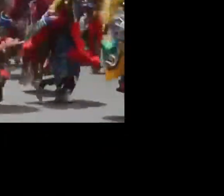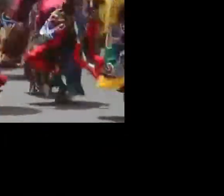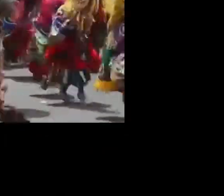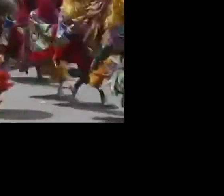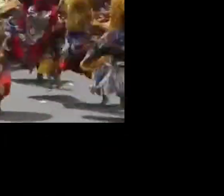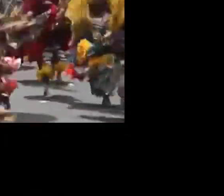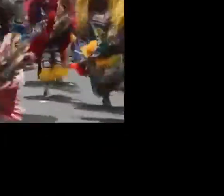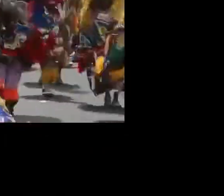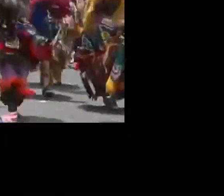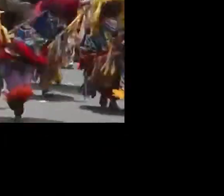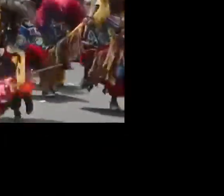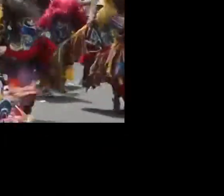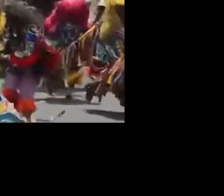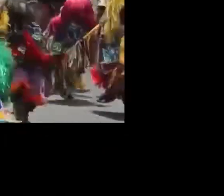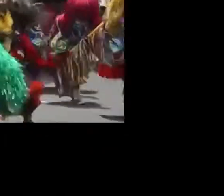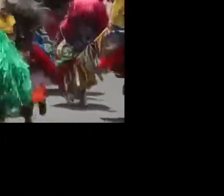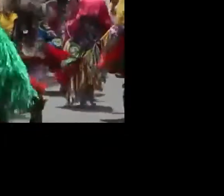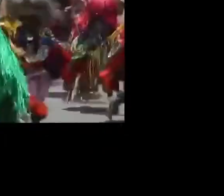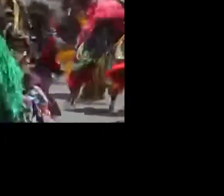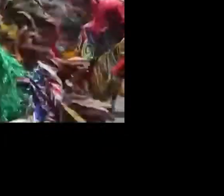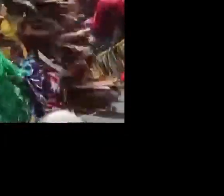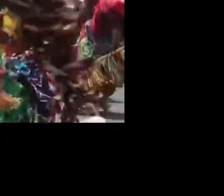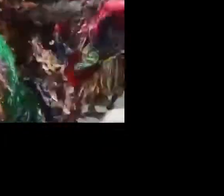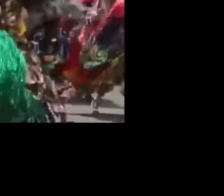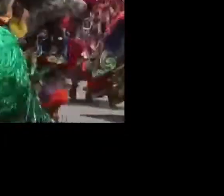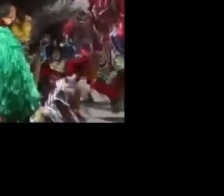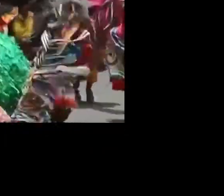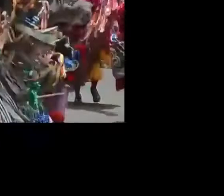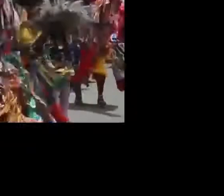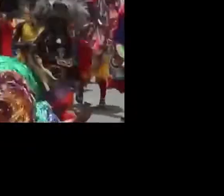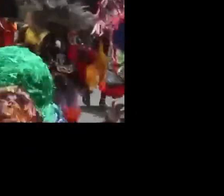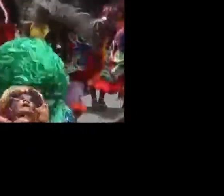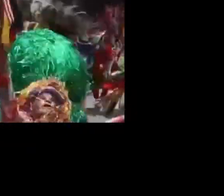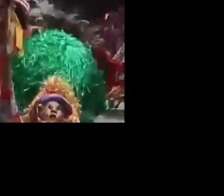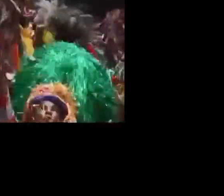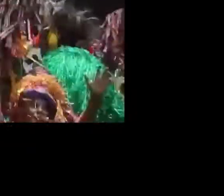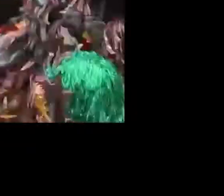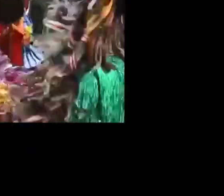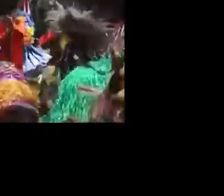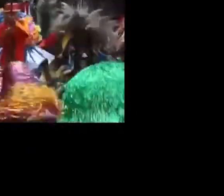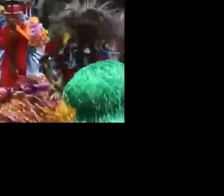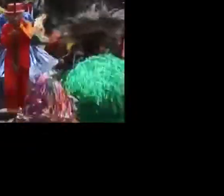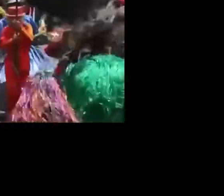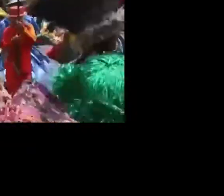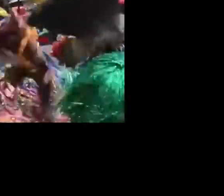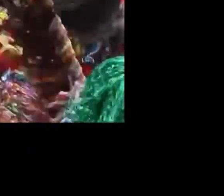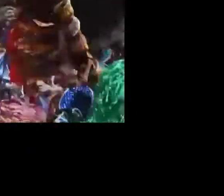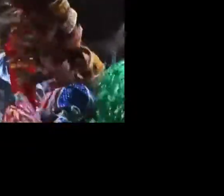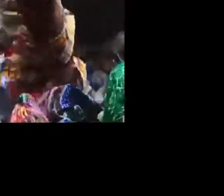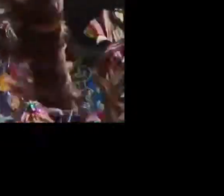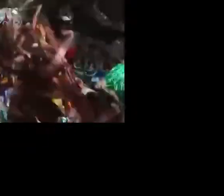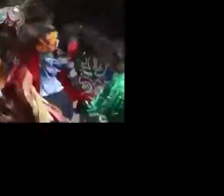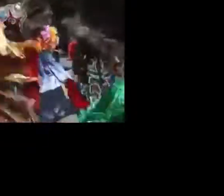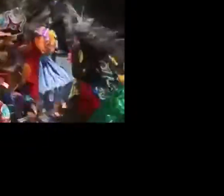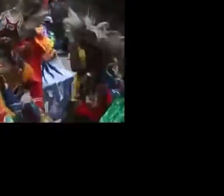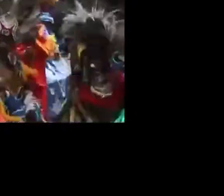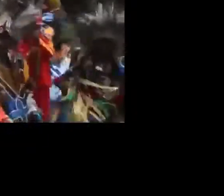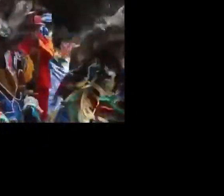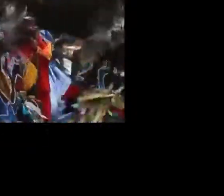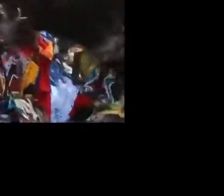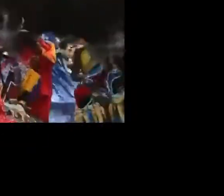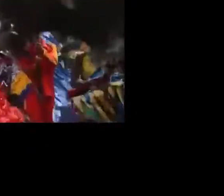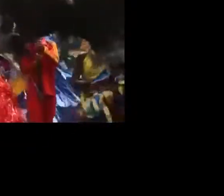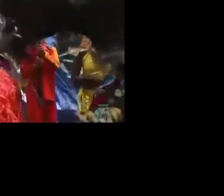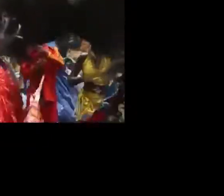Sou de casa vindo norte, sou bonito original. Sou de paz, não sou de